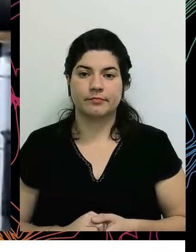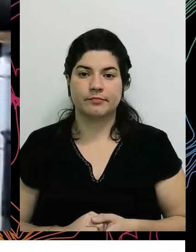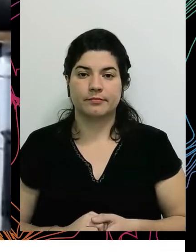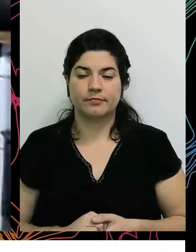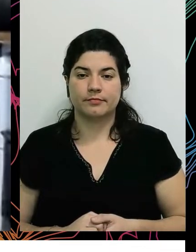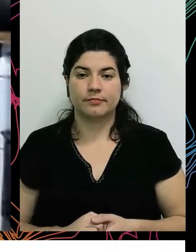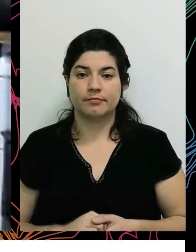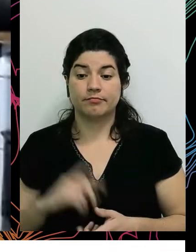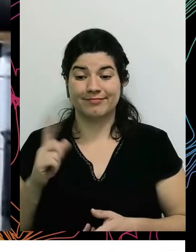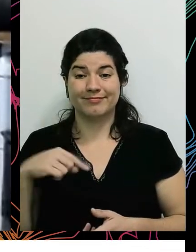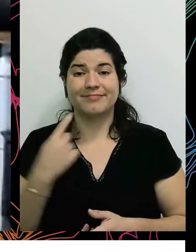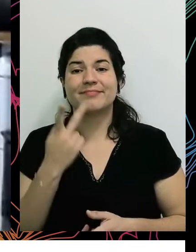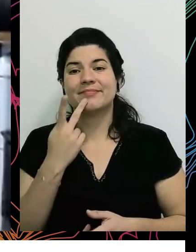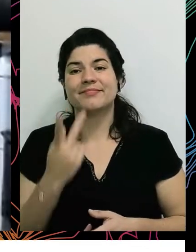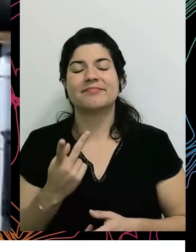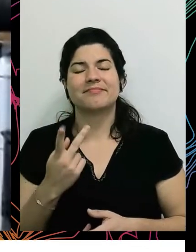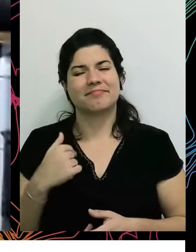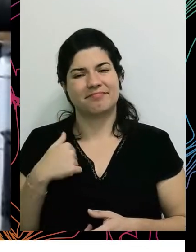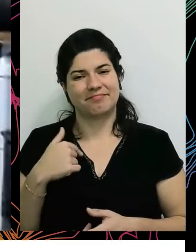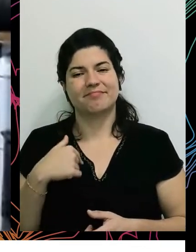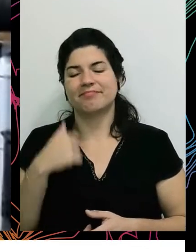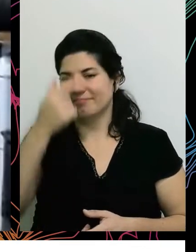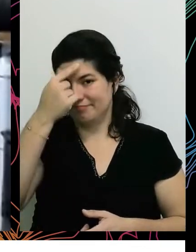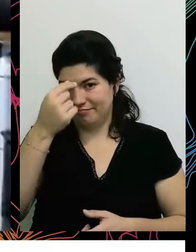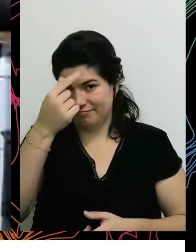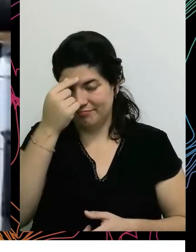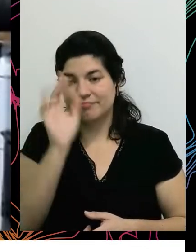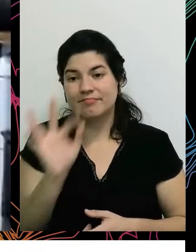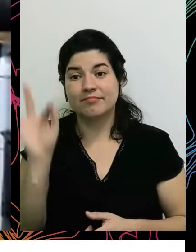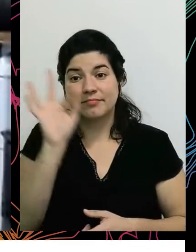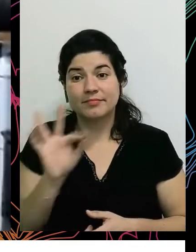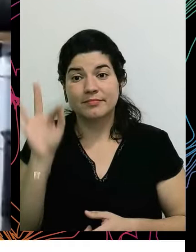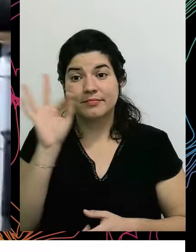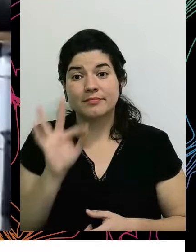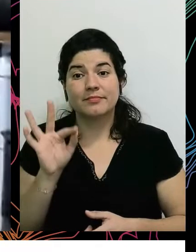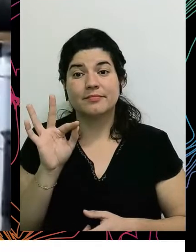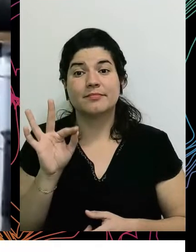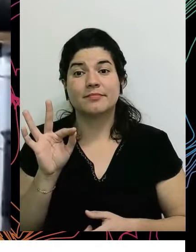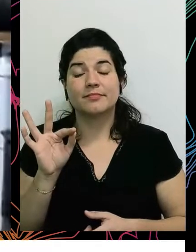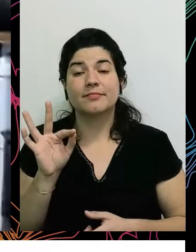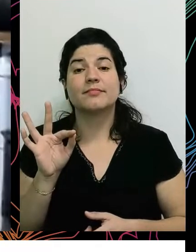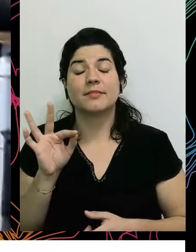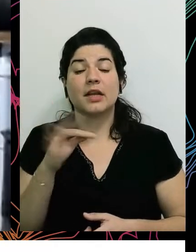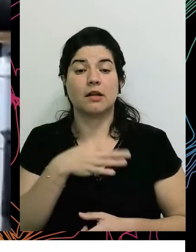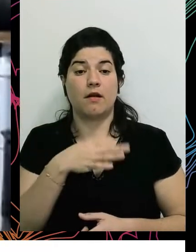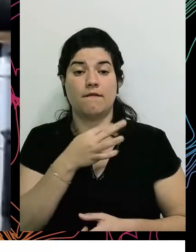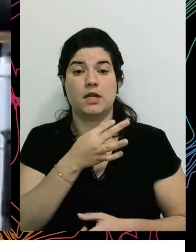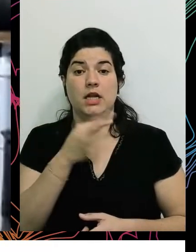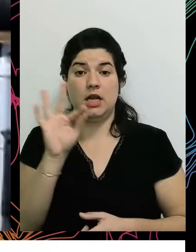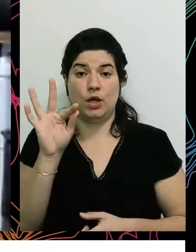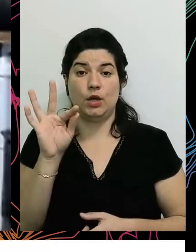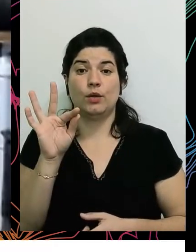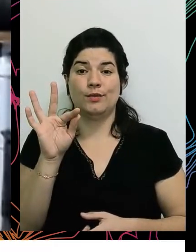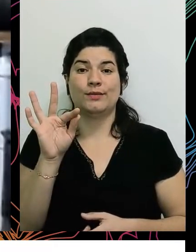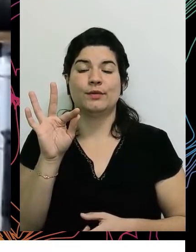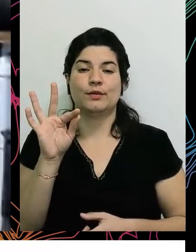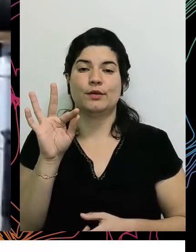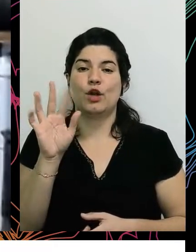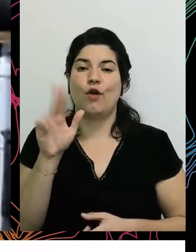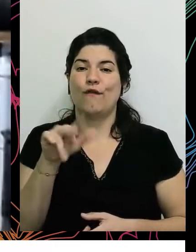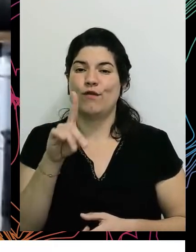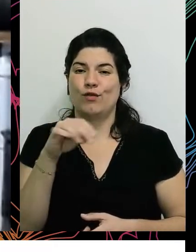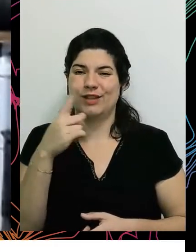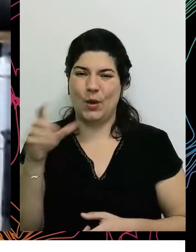gente dizia, eu fazia faculdade, eu fazia universidade ali na Federal, né? No Fundão, e o CT